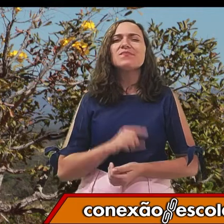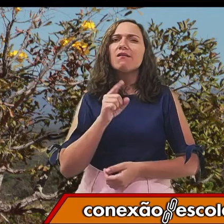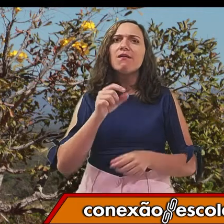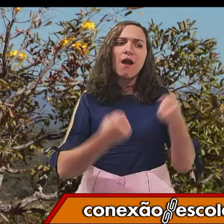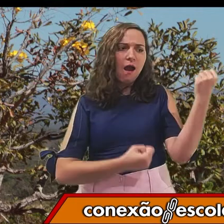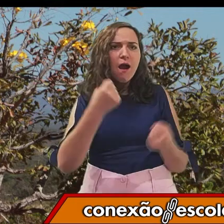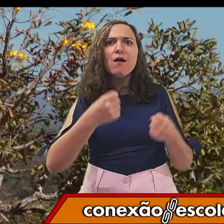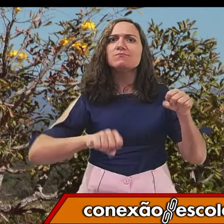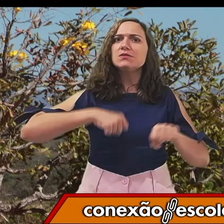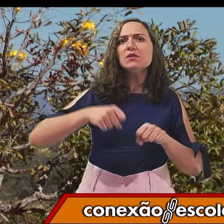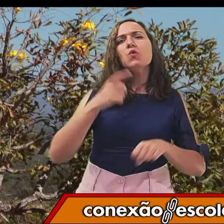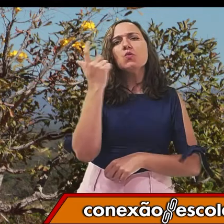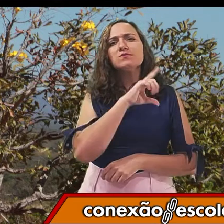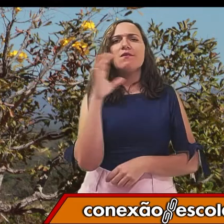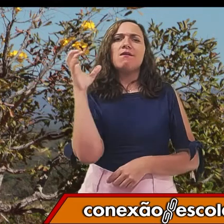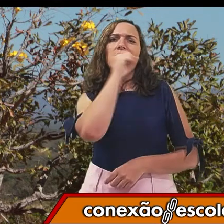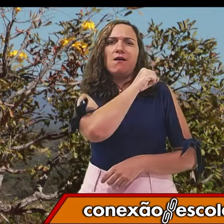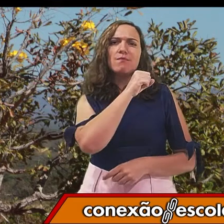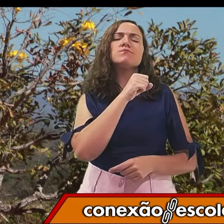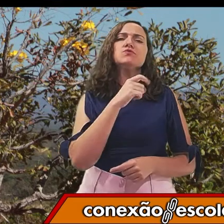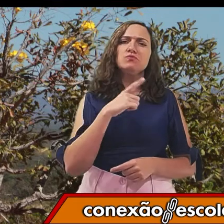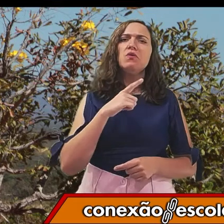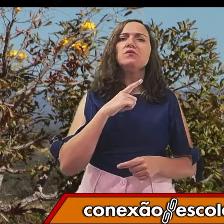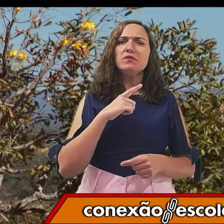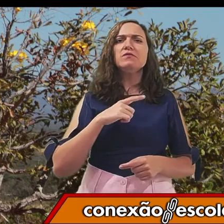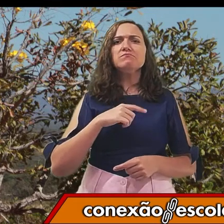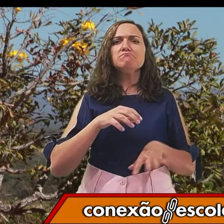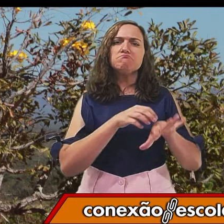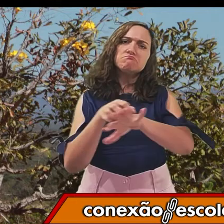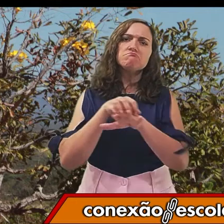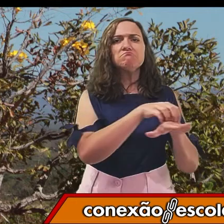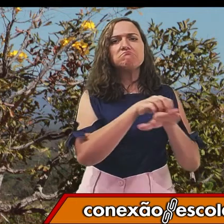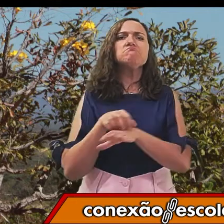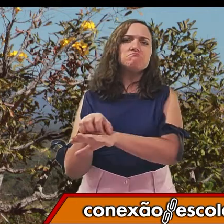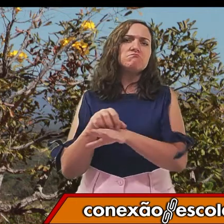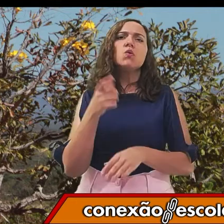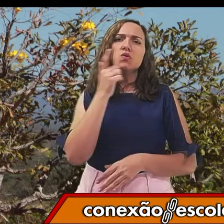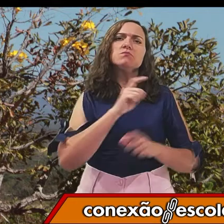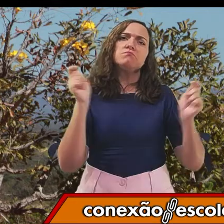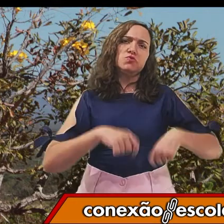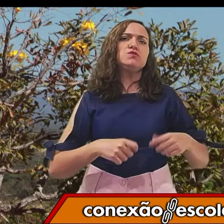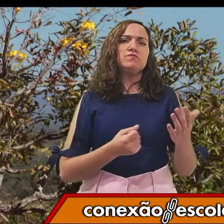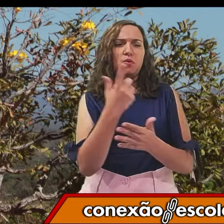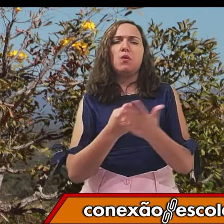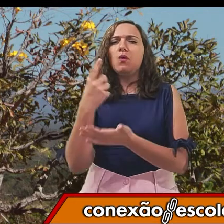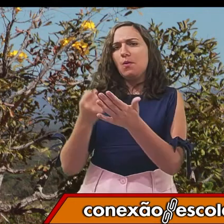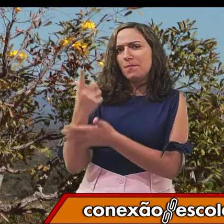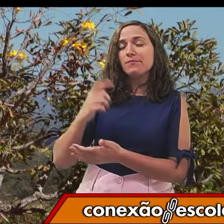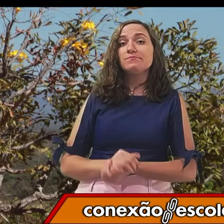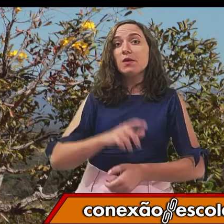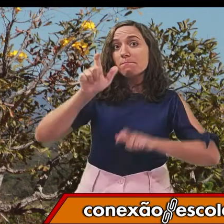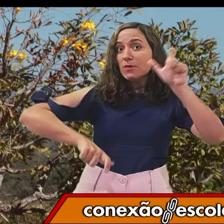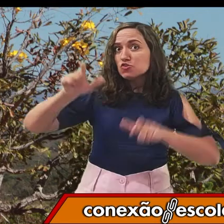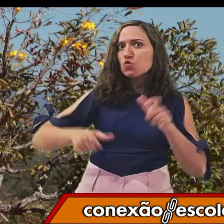transporte fácil e rápido e disponível para tanta gente como nunca se tinha visto. Com mais gente comprando